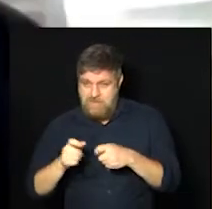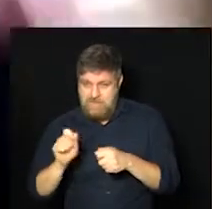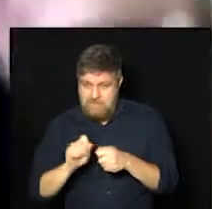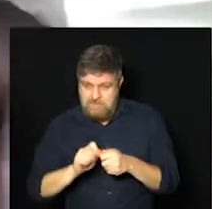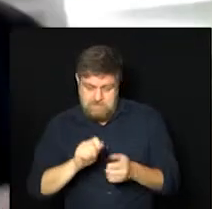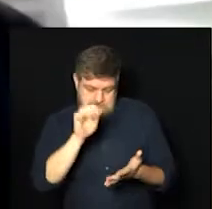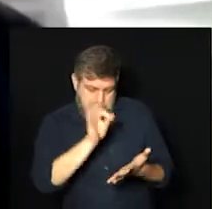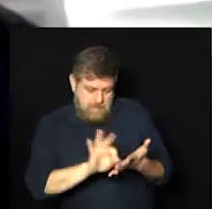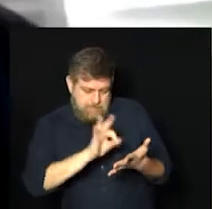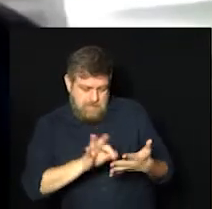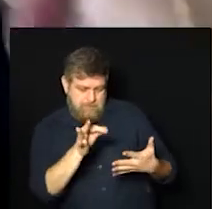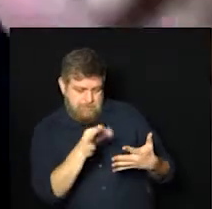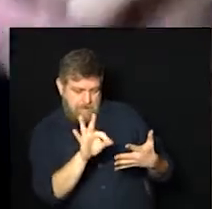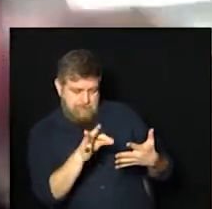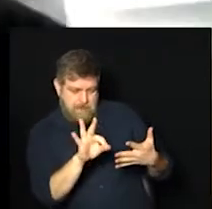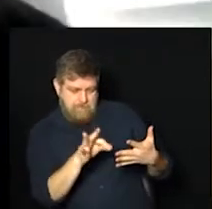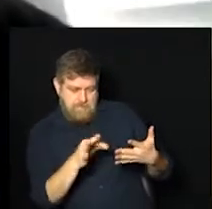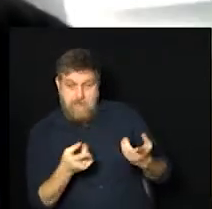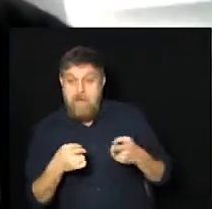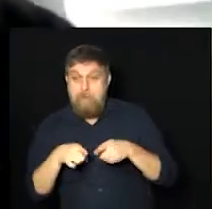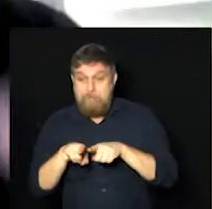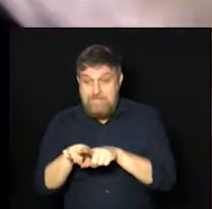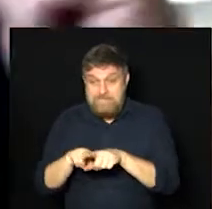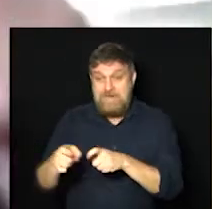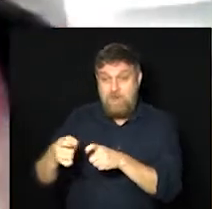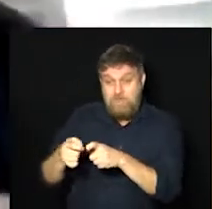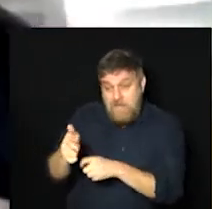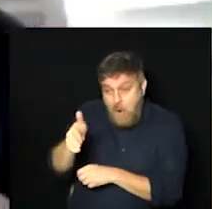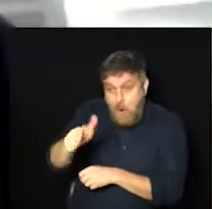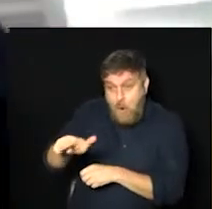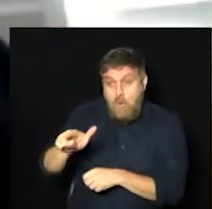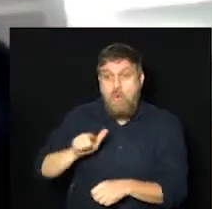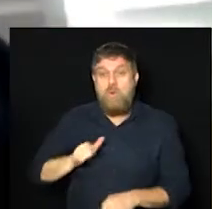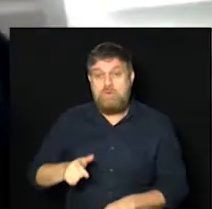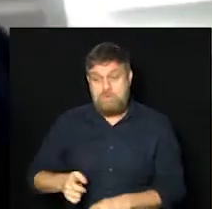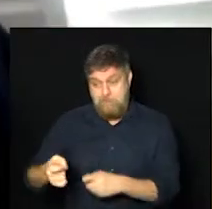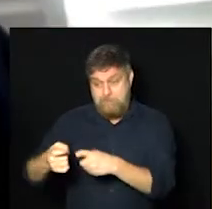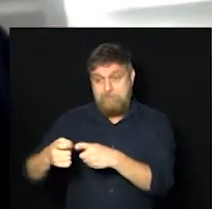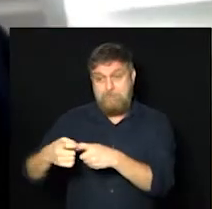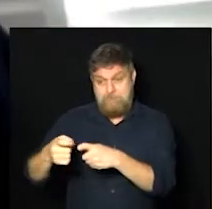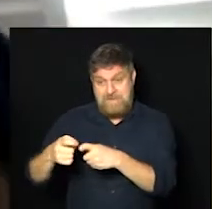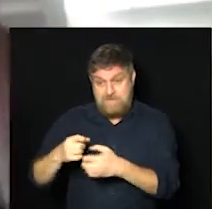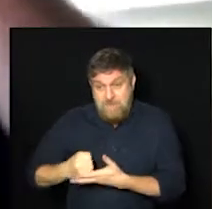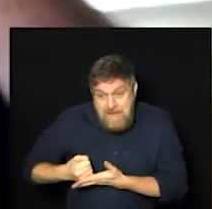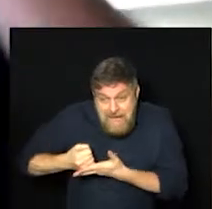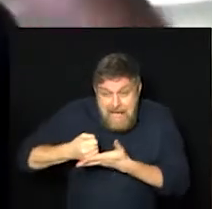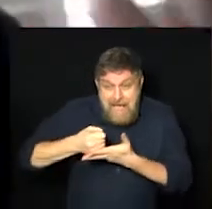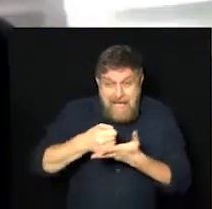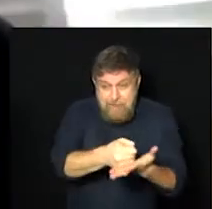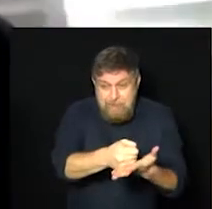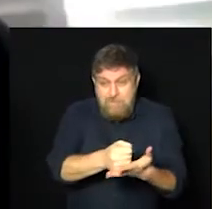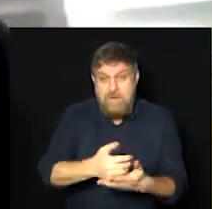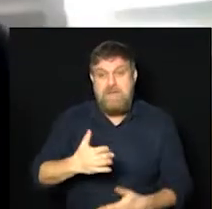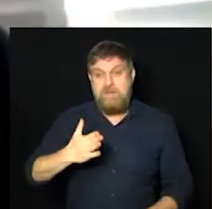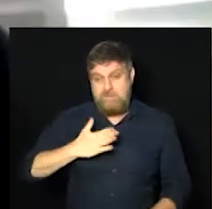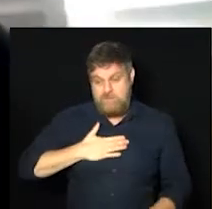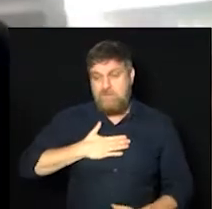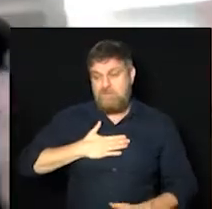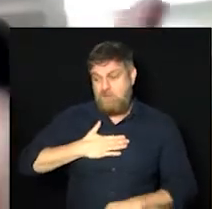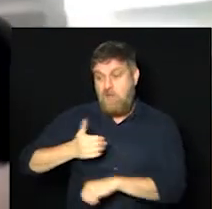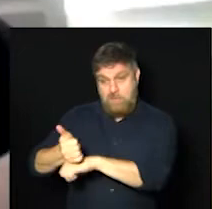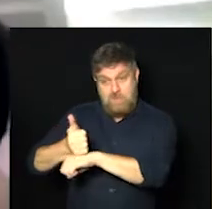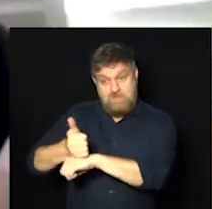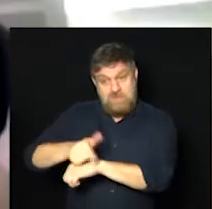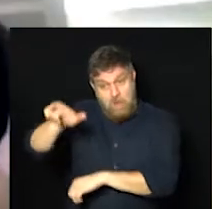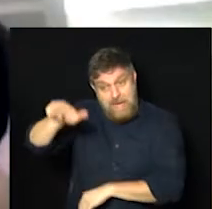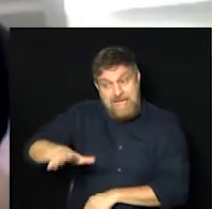Nunes, em parceria com o Dr. Roberto Nishimura, que é um dos nossos também apoiadores, que foi meu atleta. O Roberto Nishimura foi